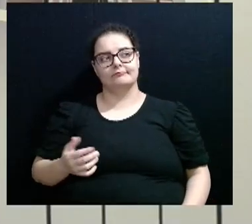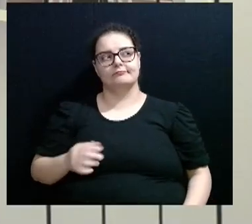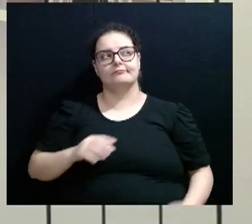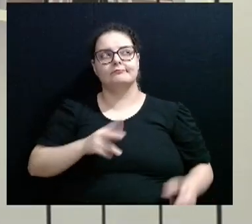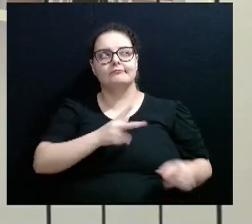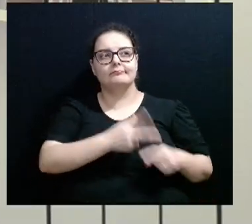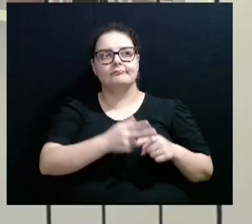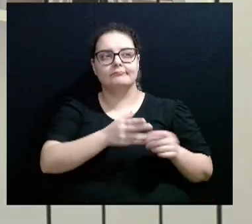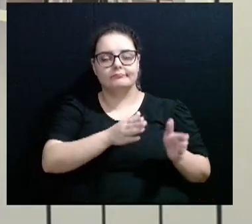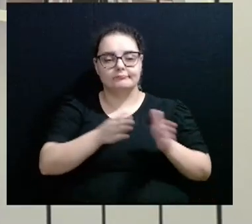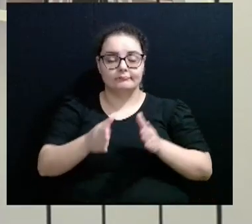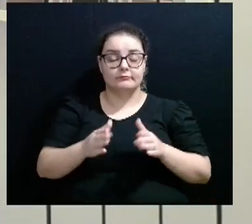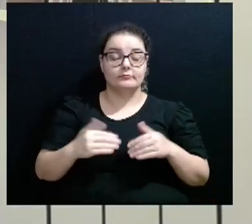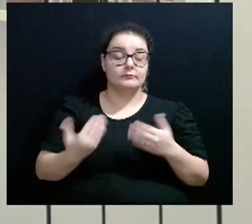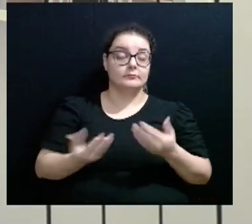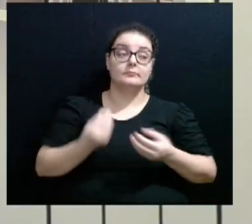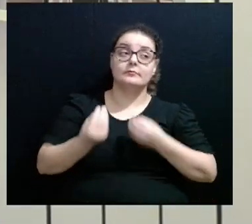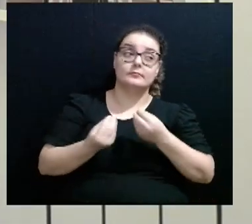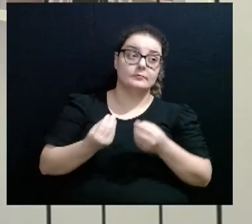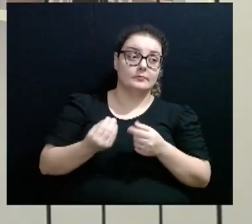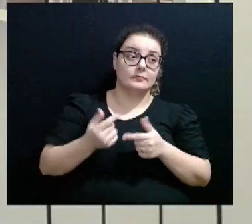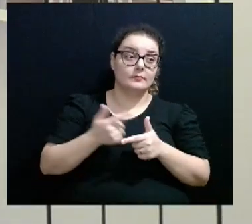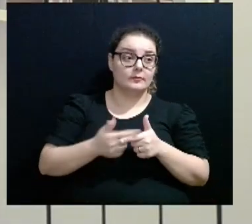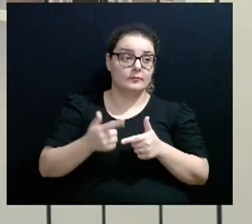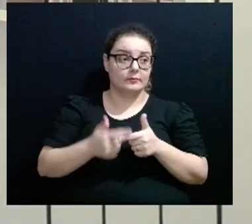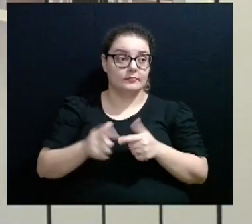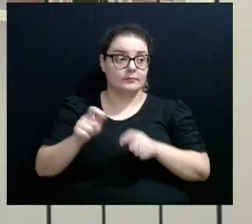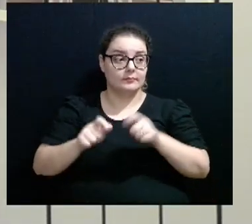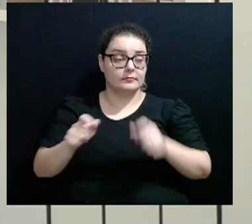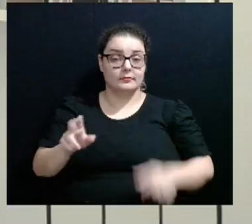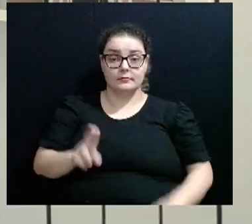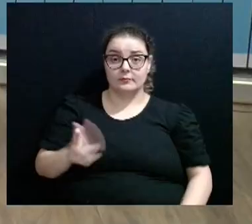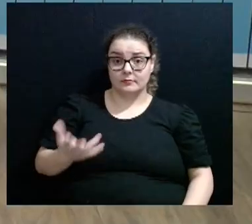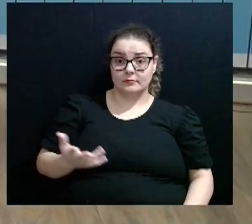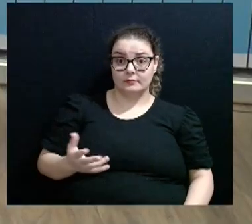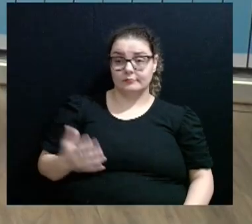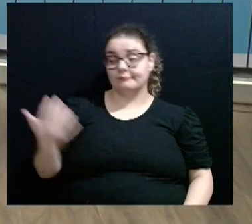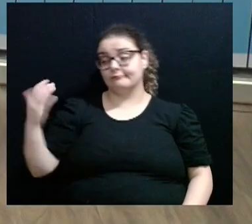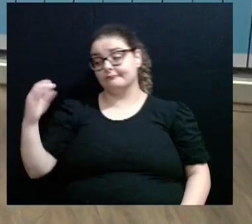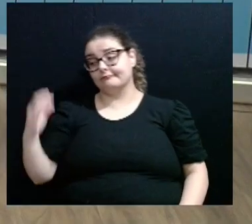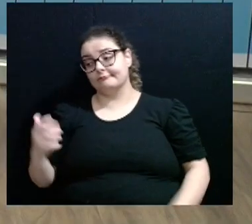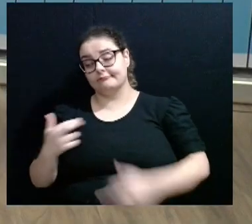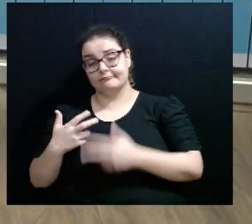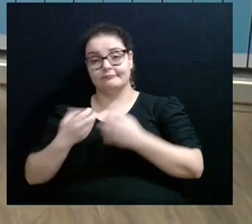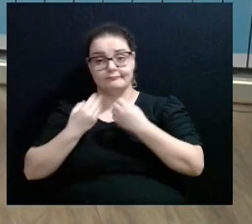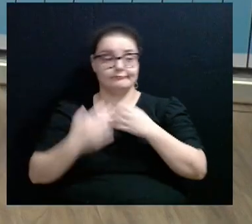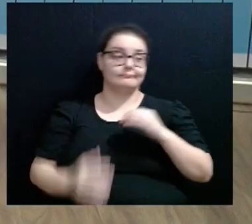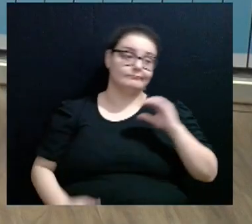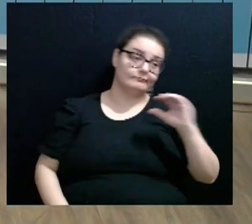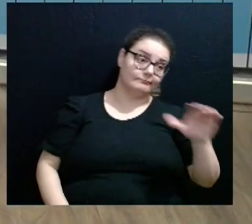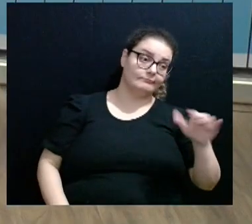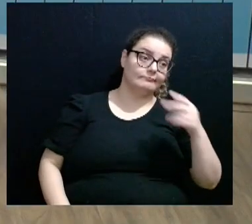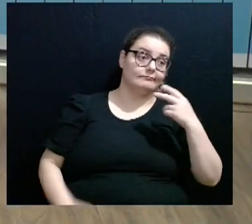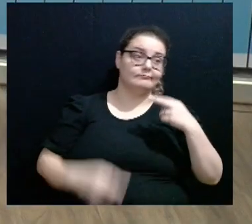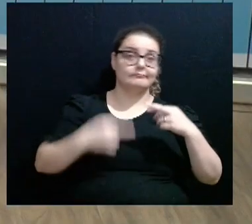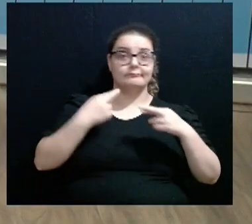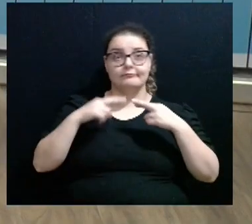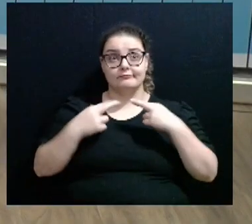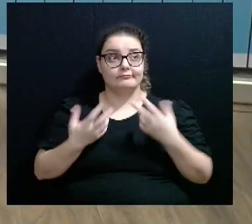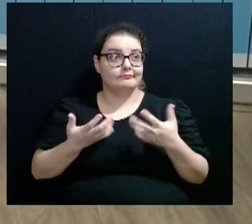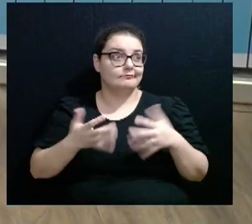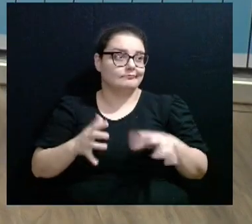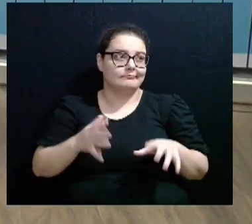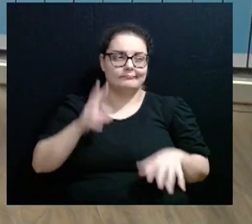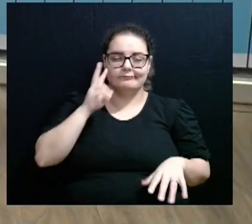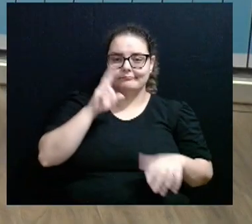das redes sociais? Como as pessoas utilizam? Uma que só posta coisa boa e a outra que reclama que não quer ver problema, não